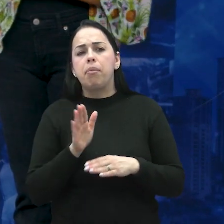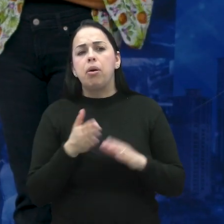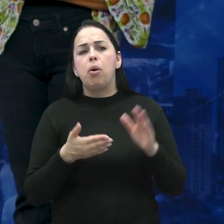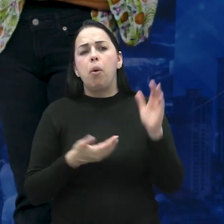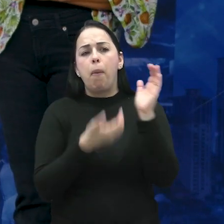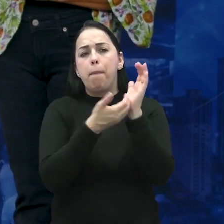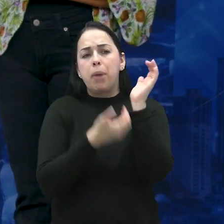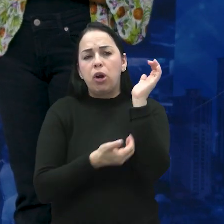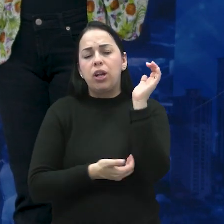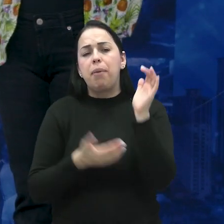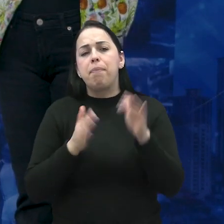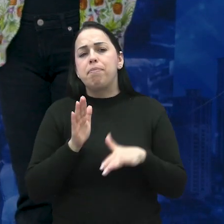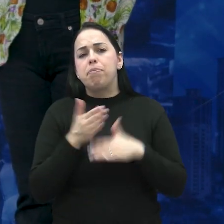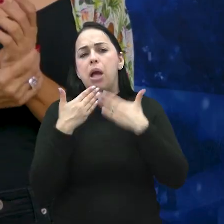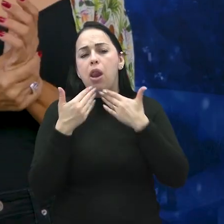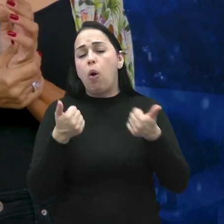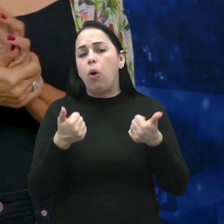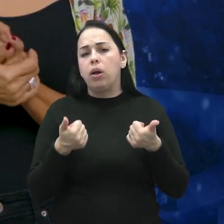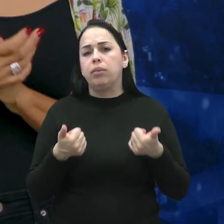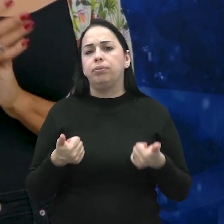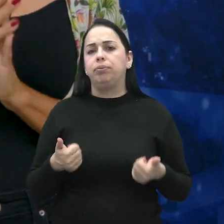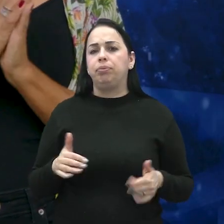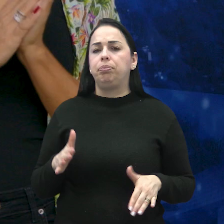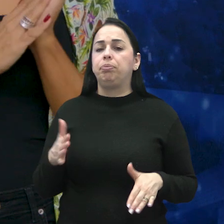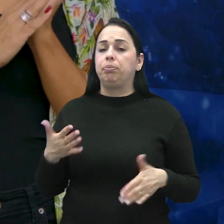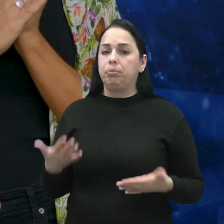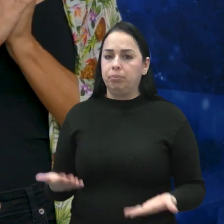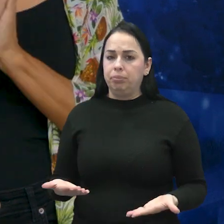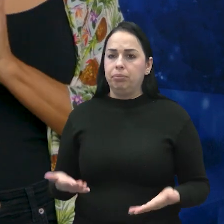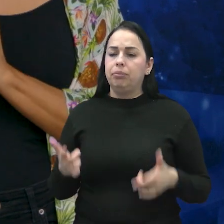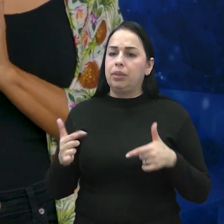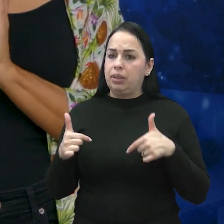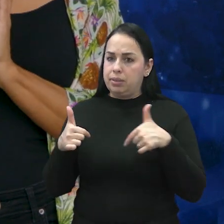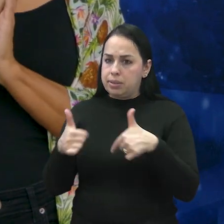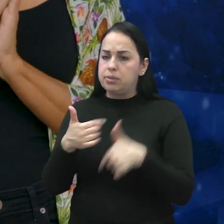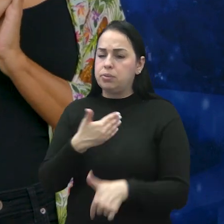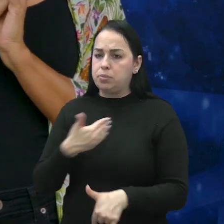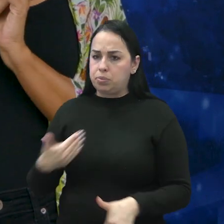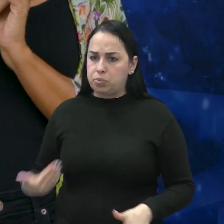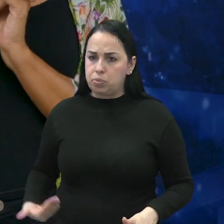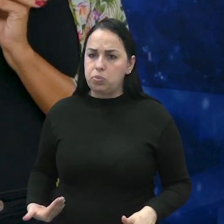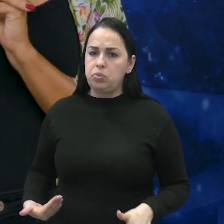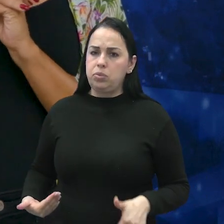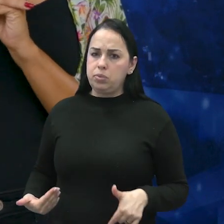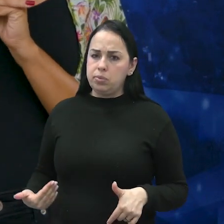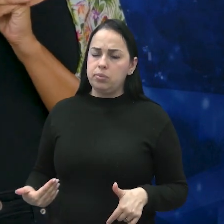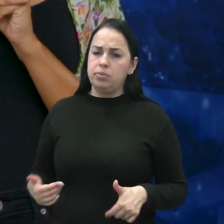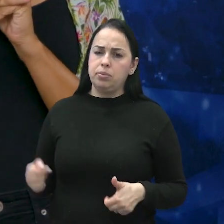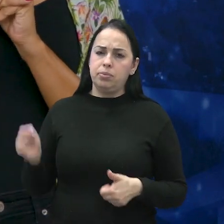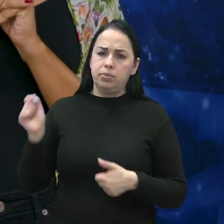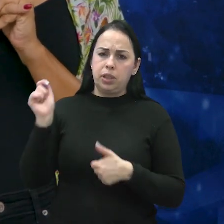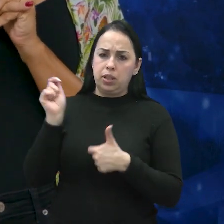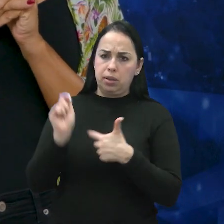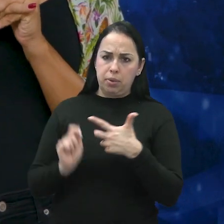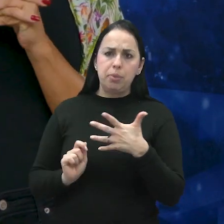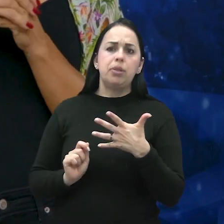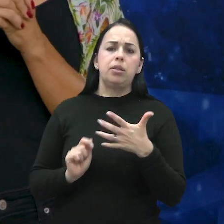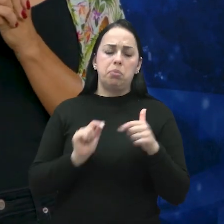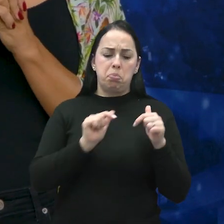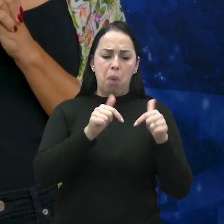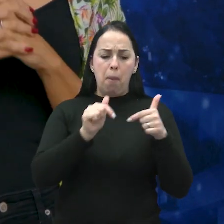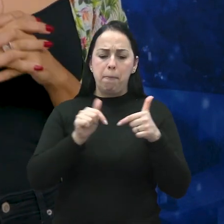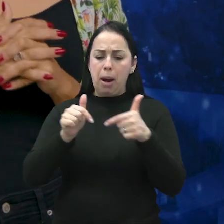processo. Acredito que as políticas públicas hoje né? Nós temos aí diversas ações,